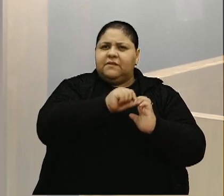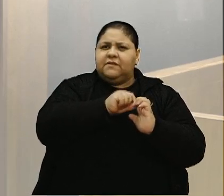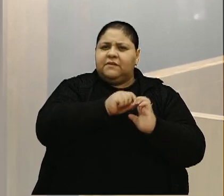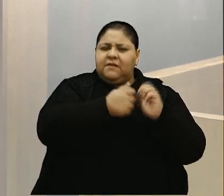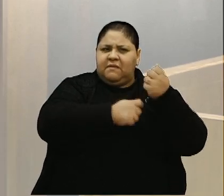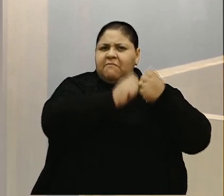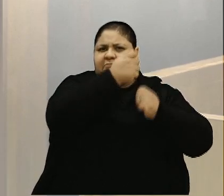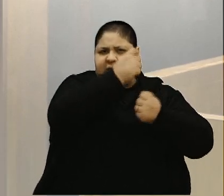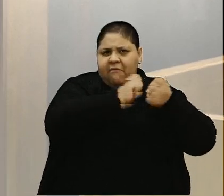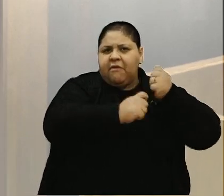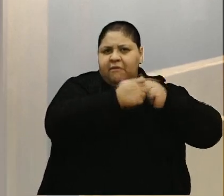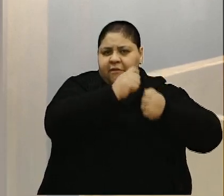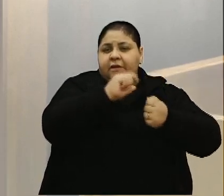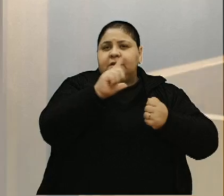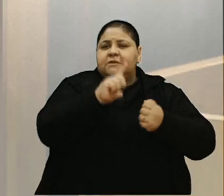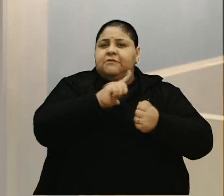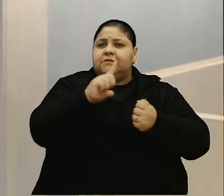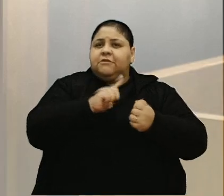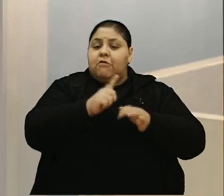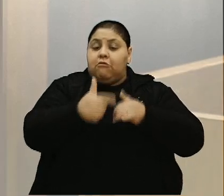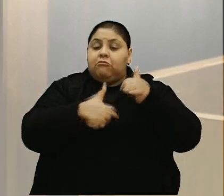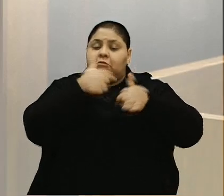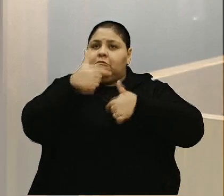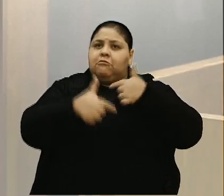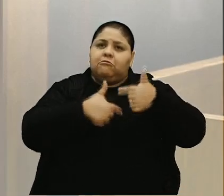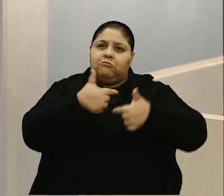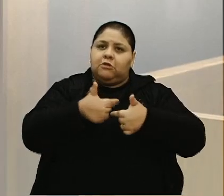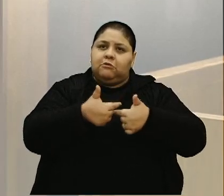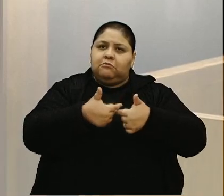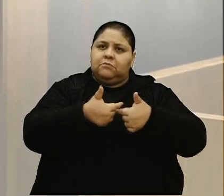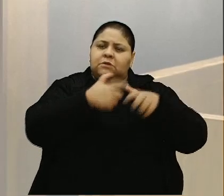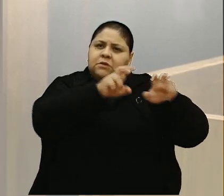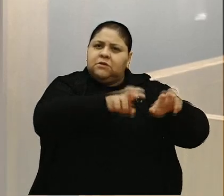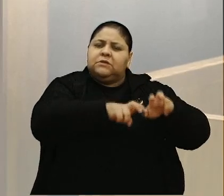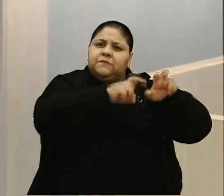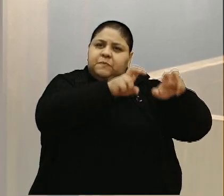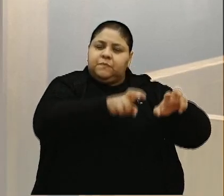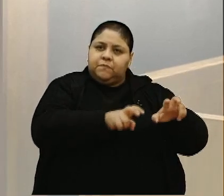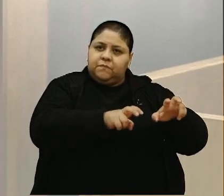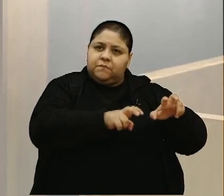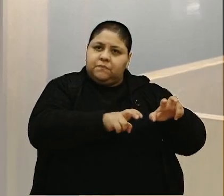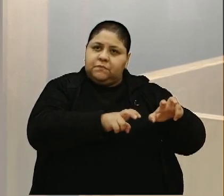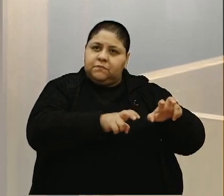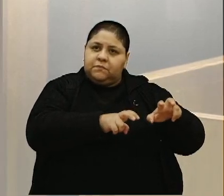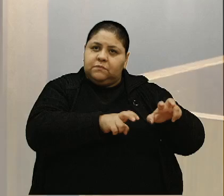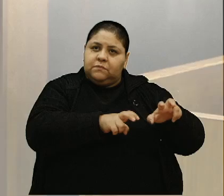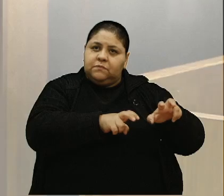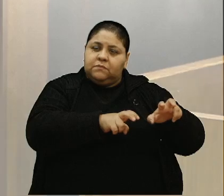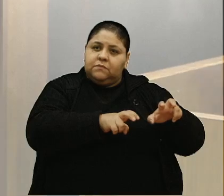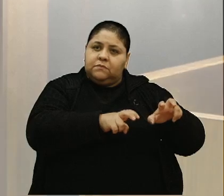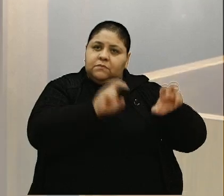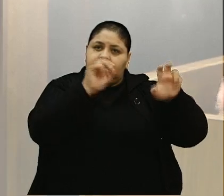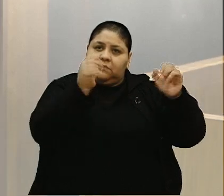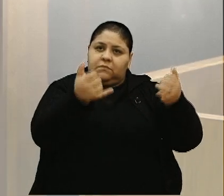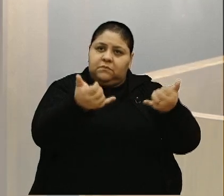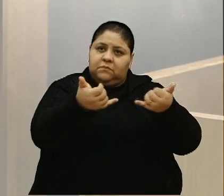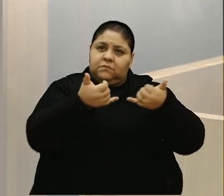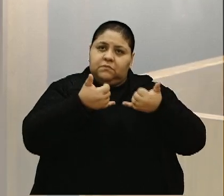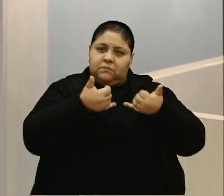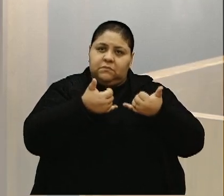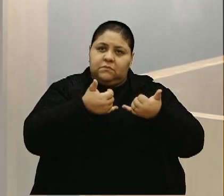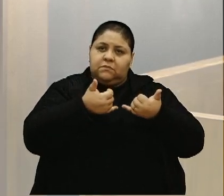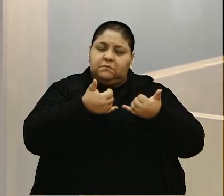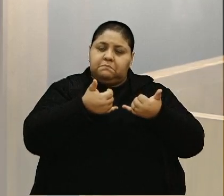empresas tiveram atuando no interior, aonde eu vi relato de agricultores, nossos agricultores,